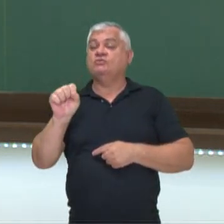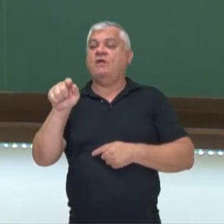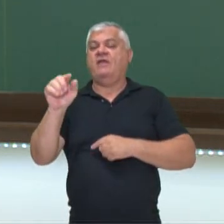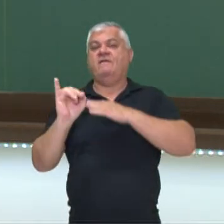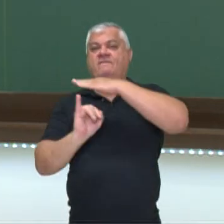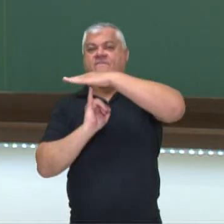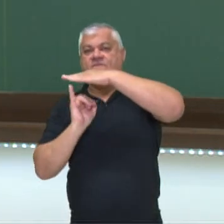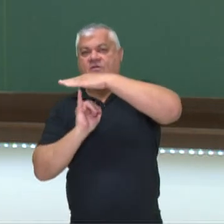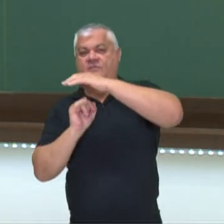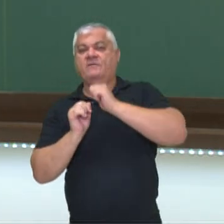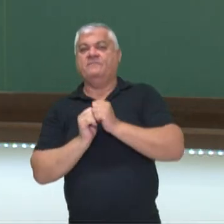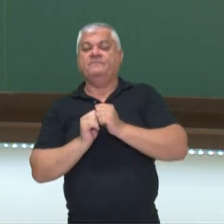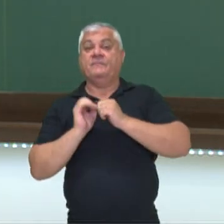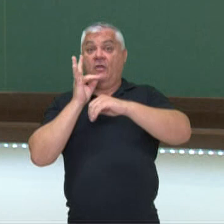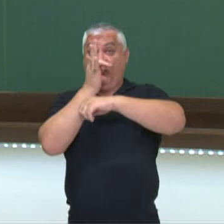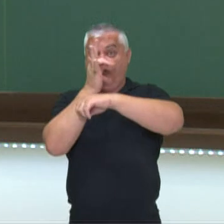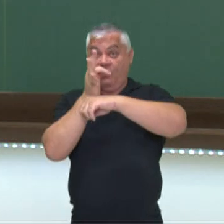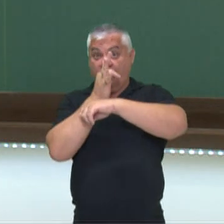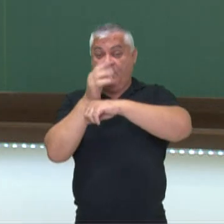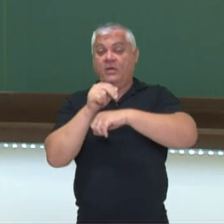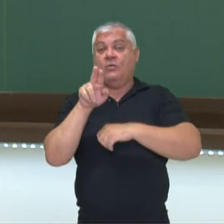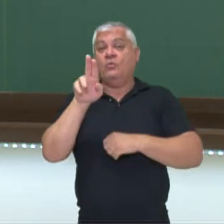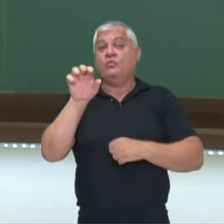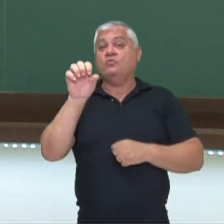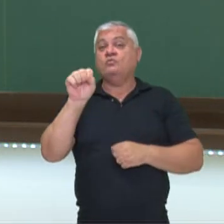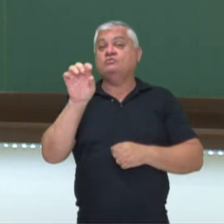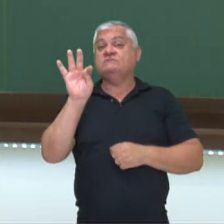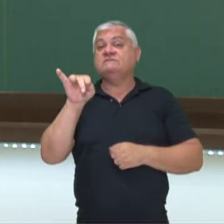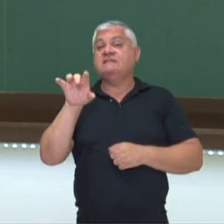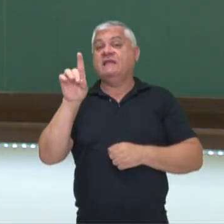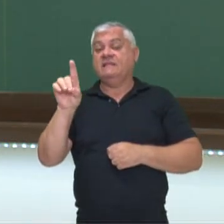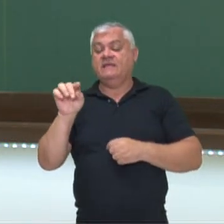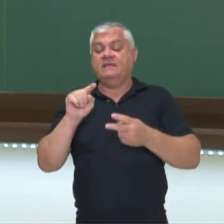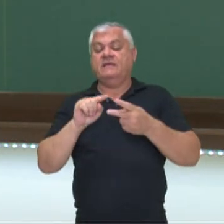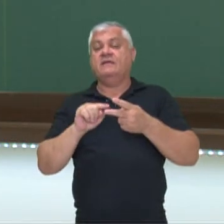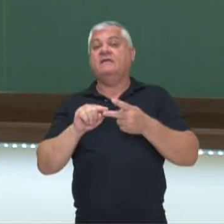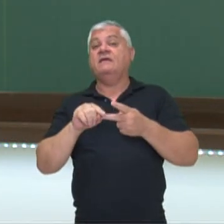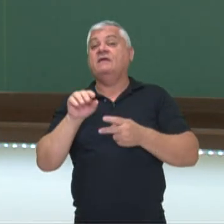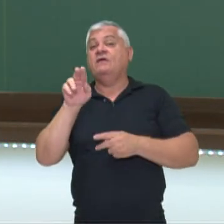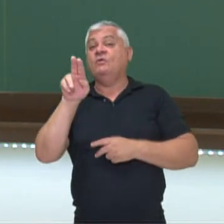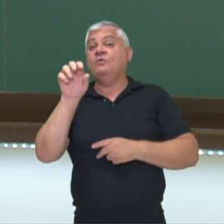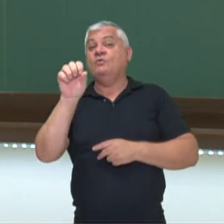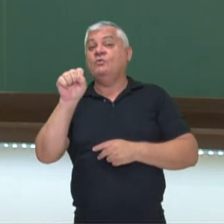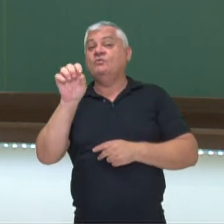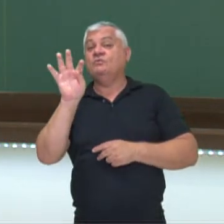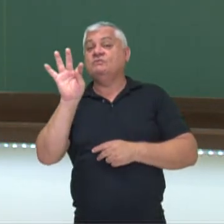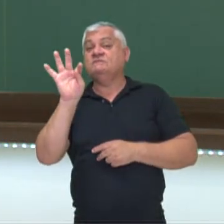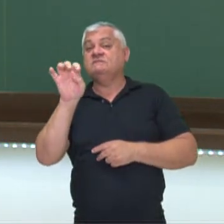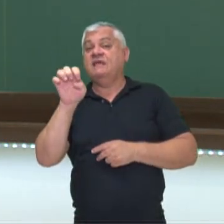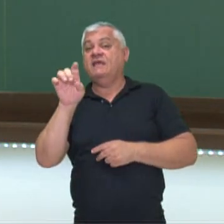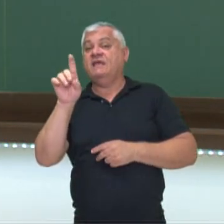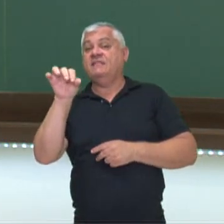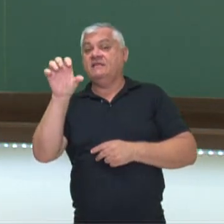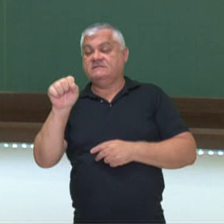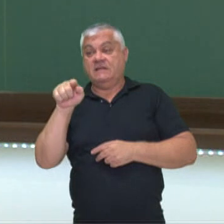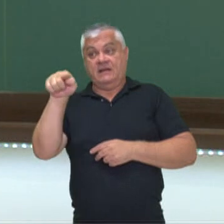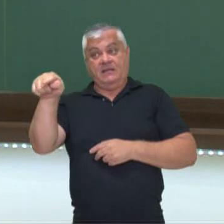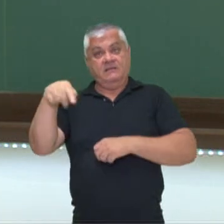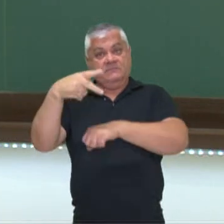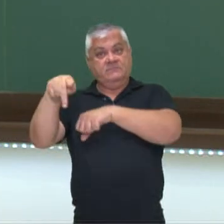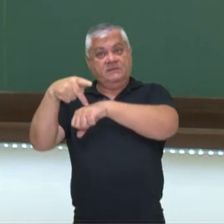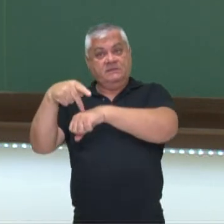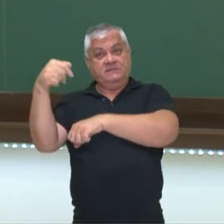vosotras. Formal, usted e ustedes, lembrando que na Espanha. A ver, e nos